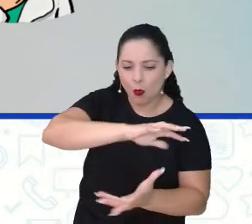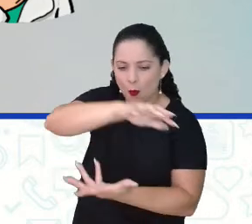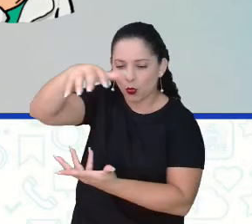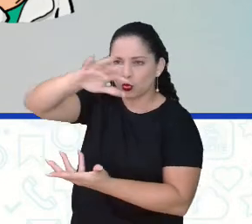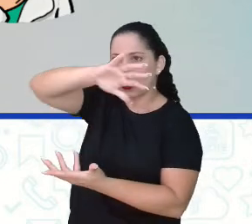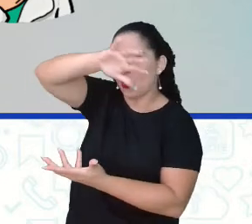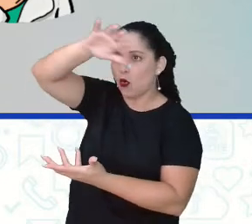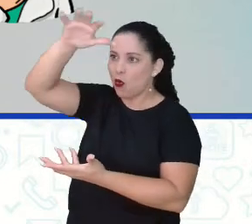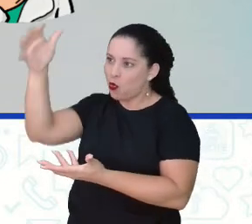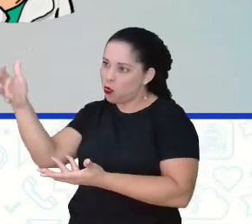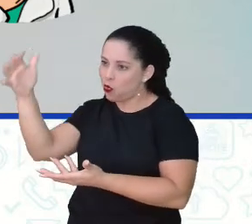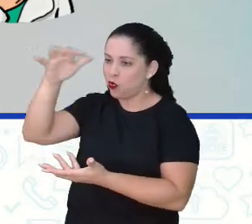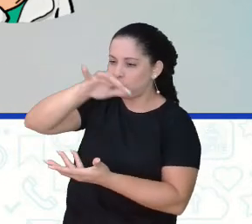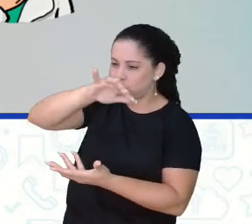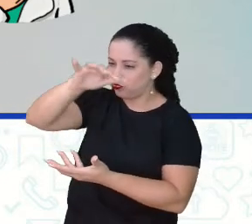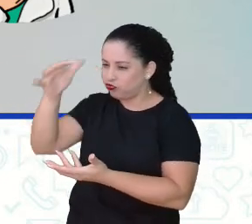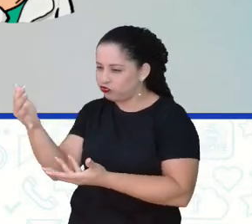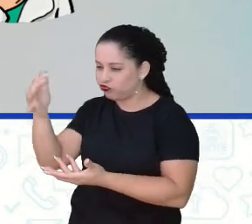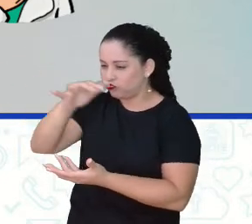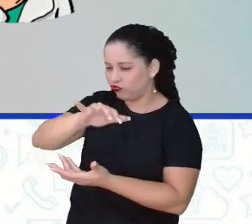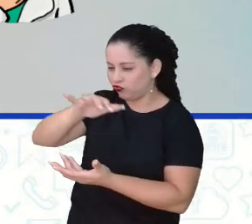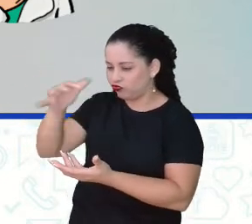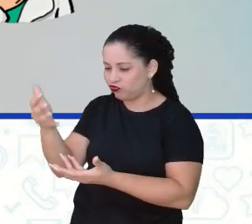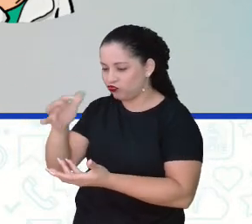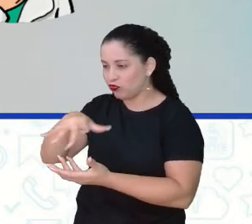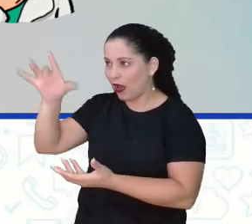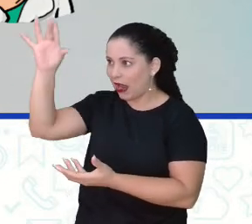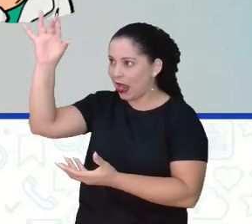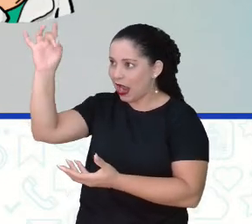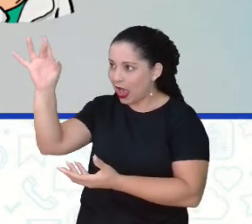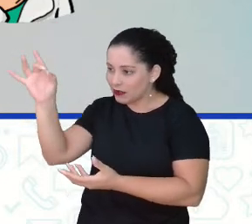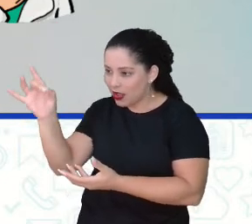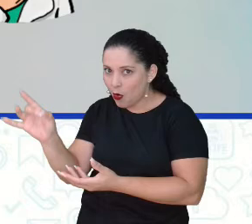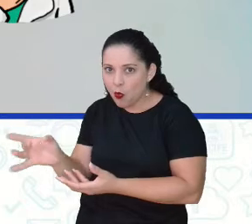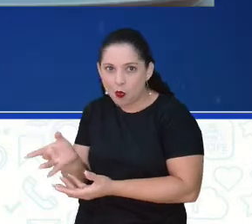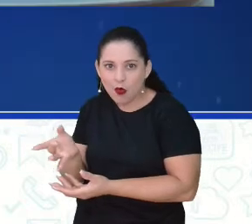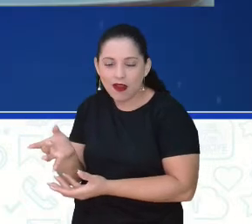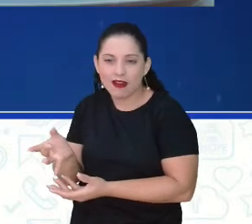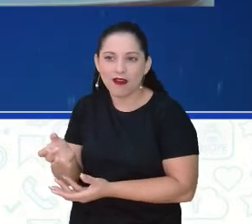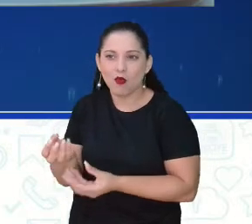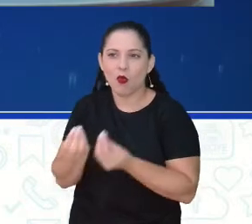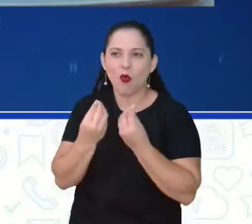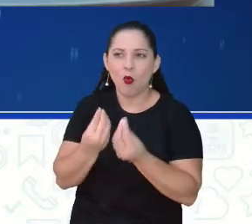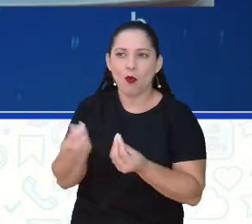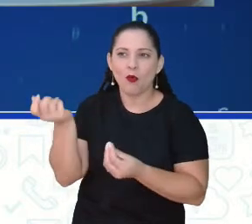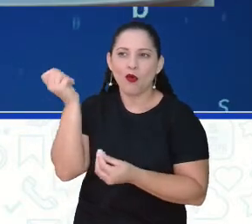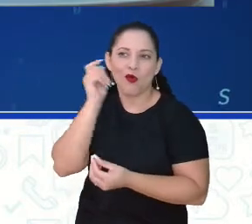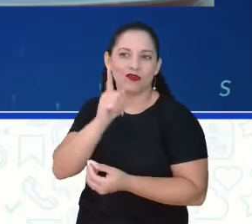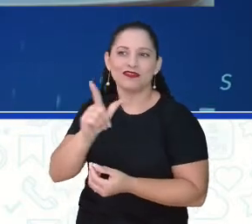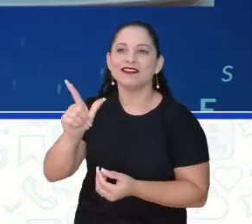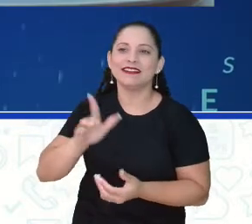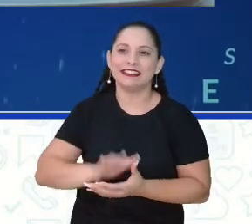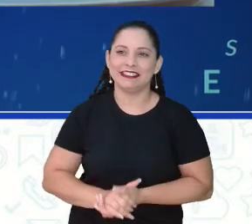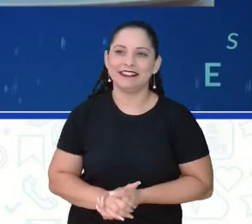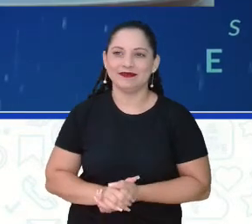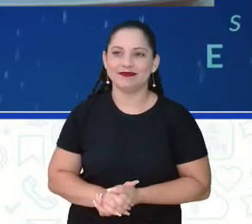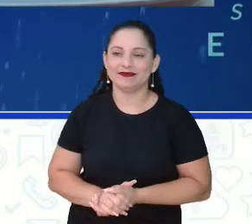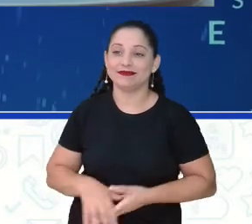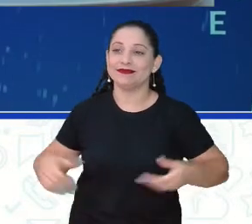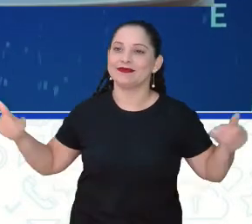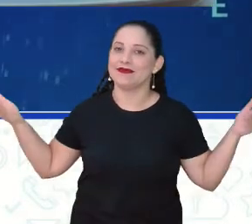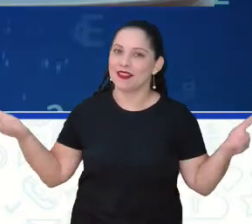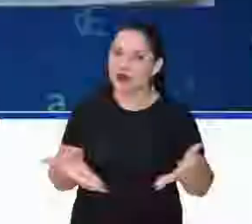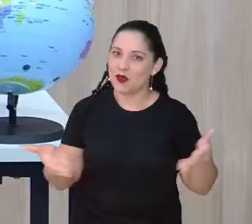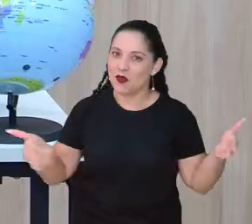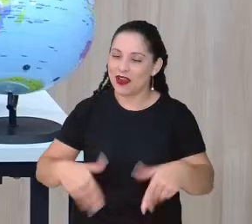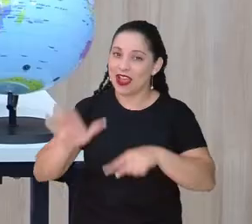e assertiva? Será que a gente vai conseguir? Aí, olha o que eu vou fazer. E para nos